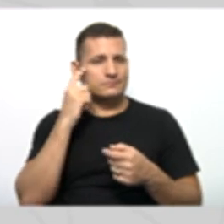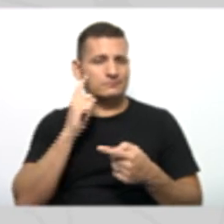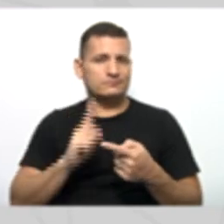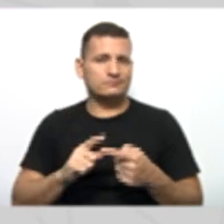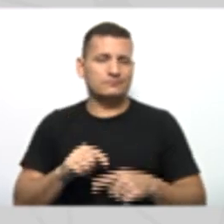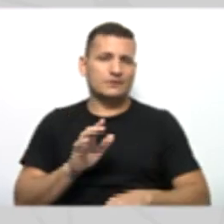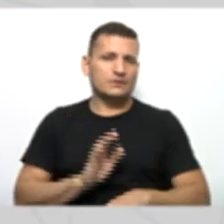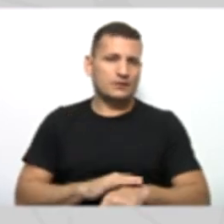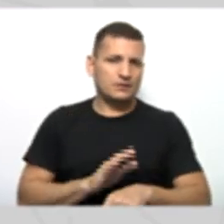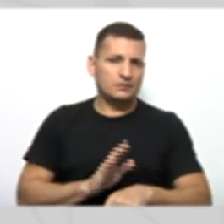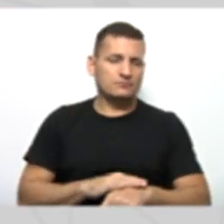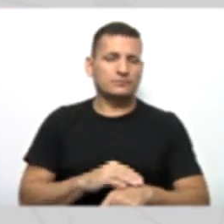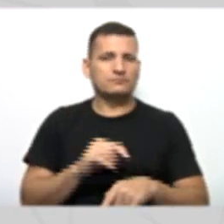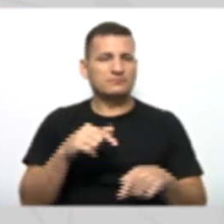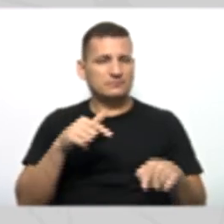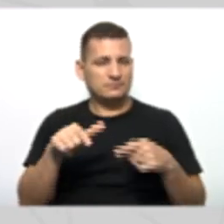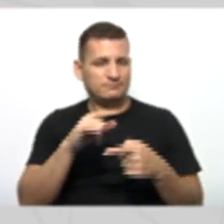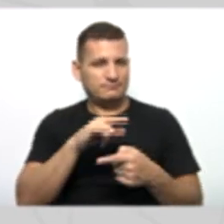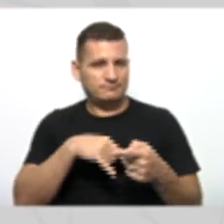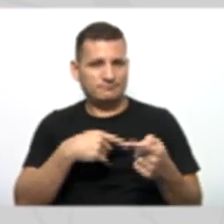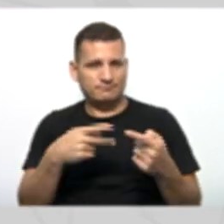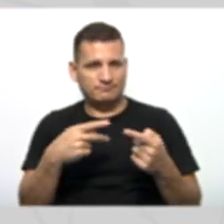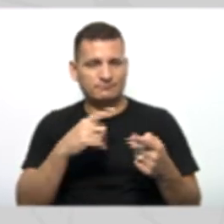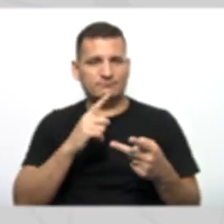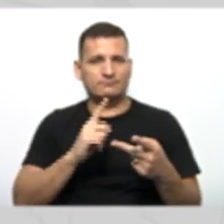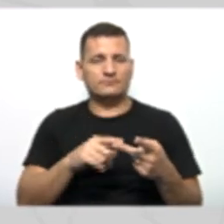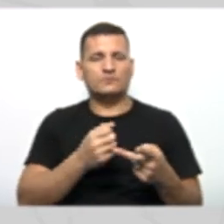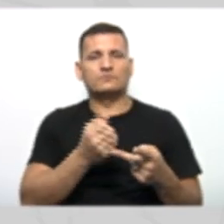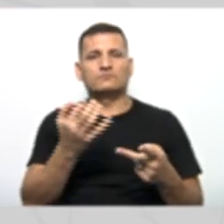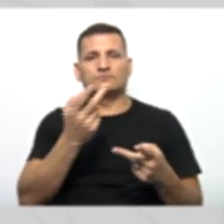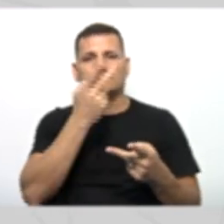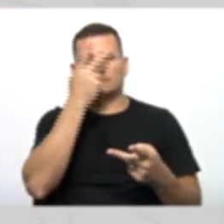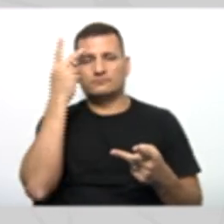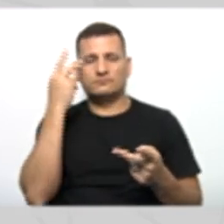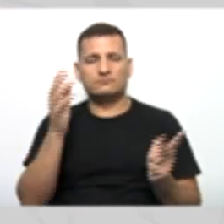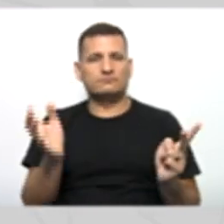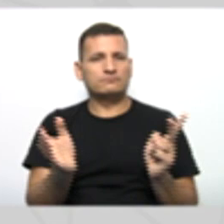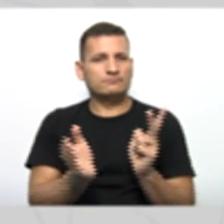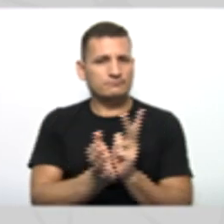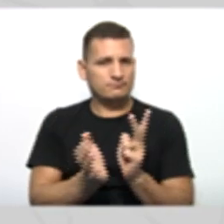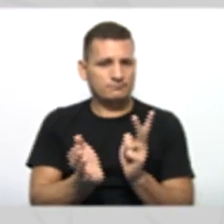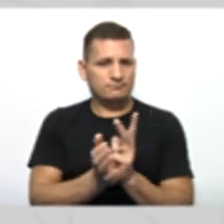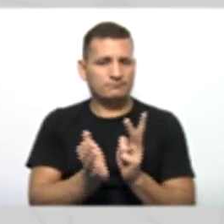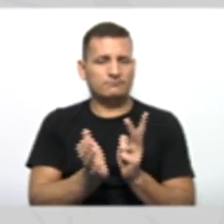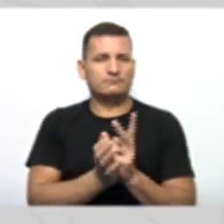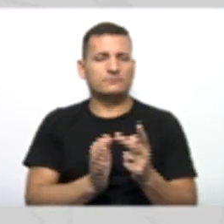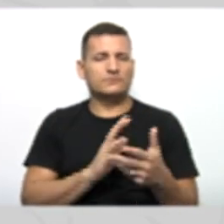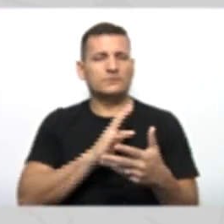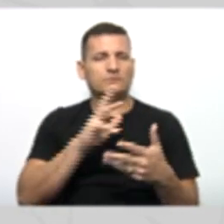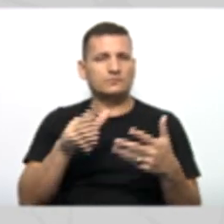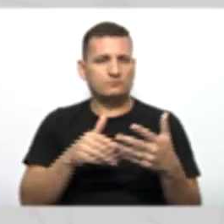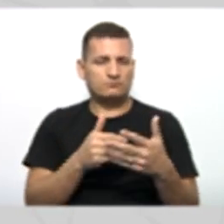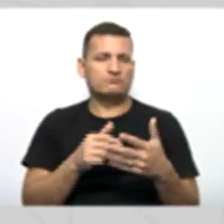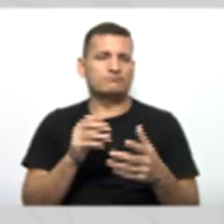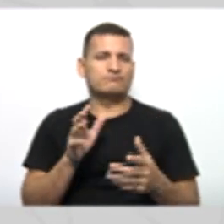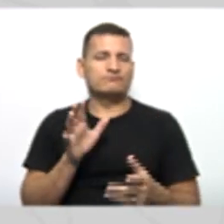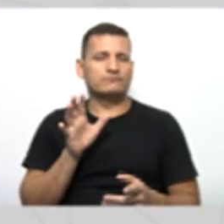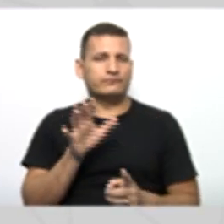de pessoas que vai ter na sua equipe e assim por diante. Então, tudo isso daí